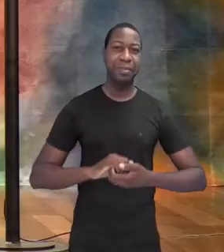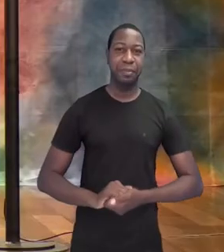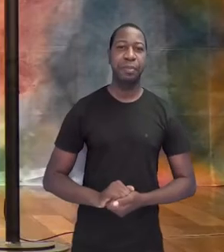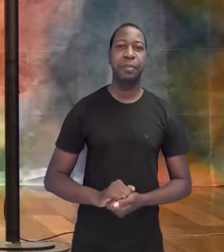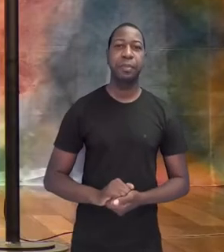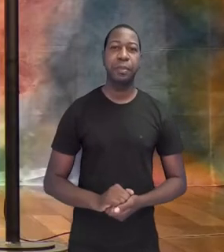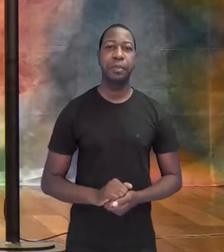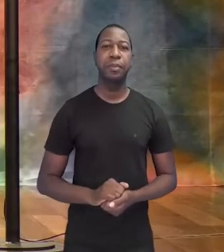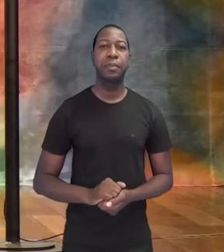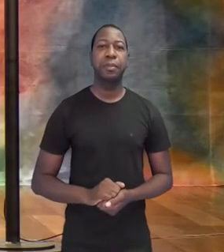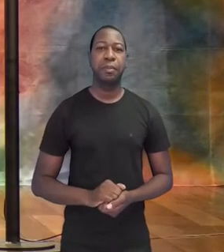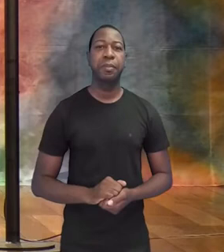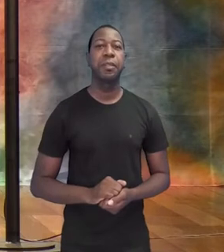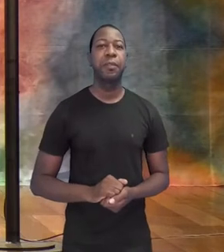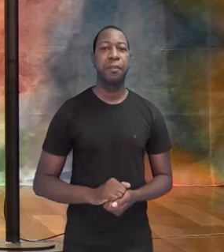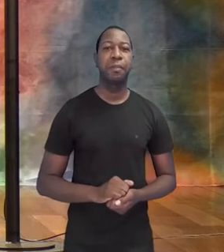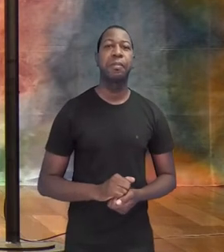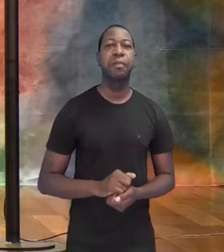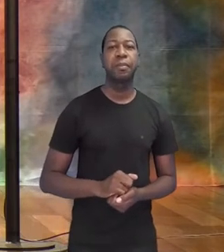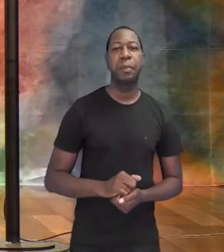Tá.